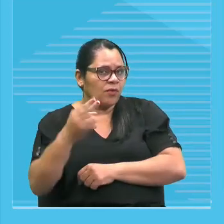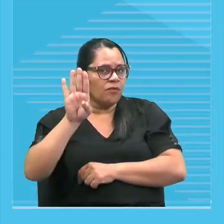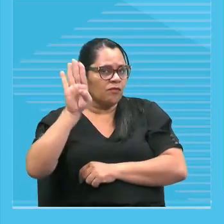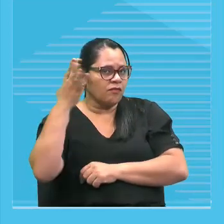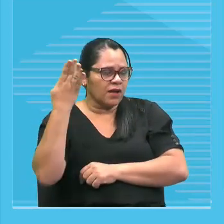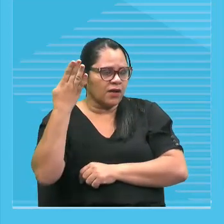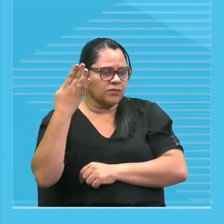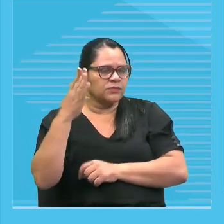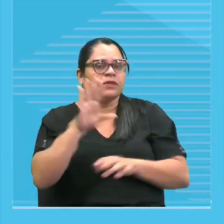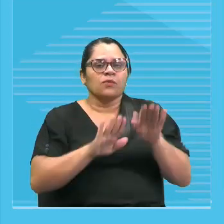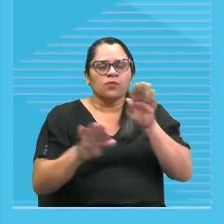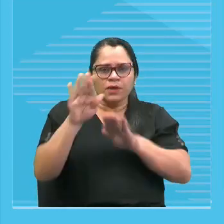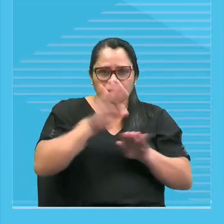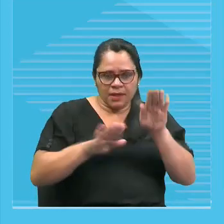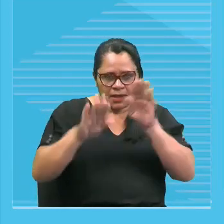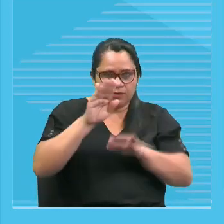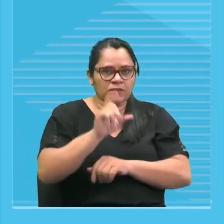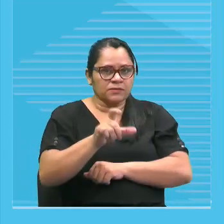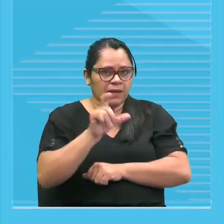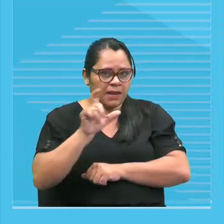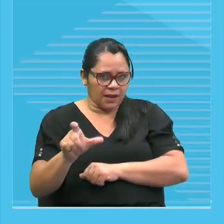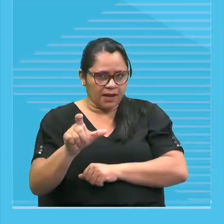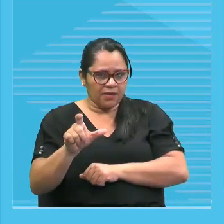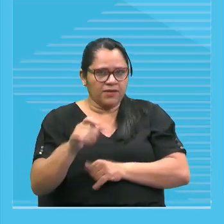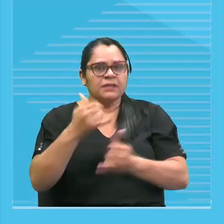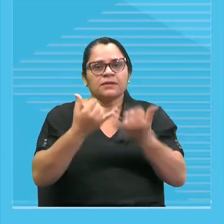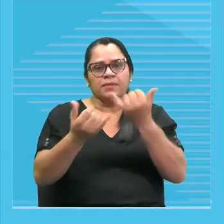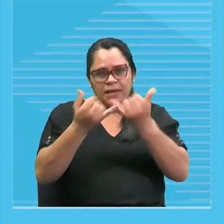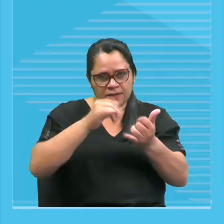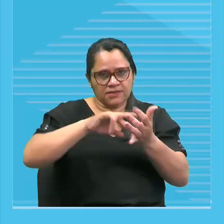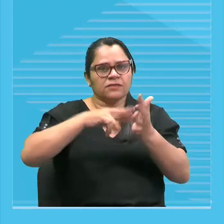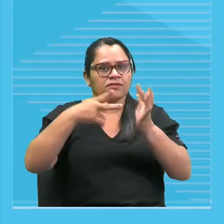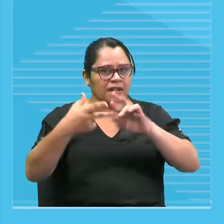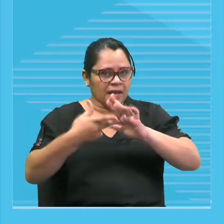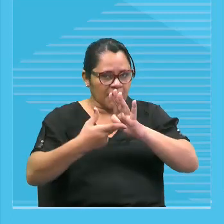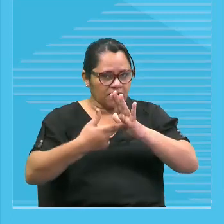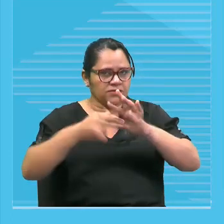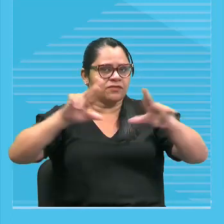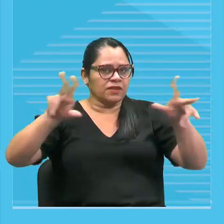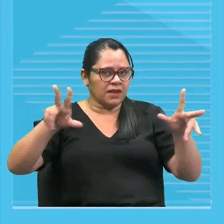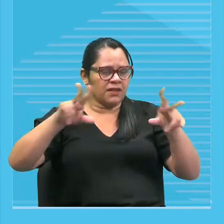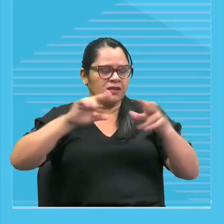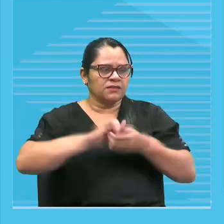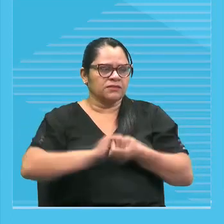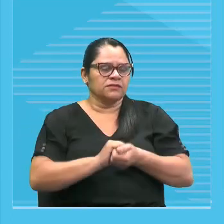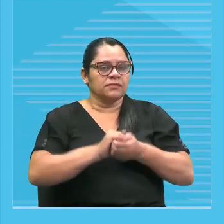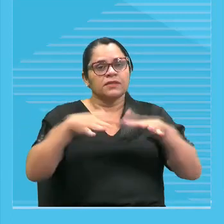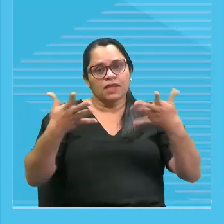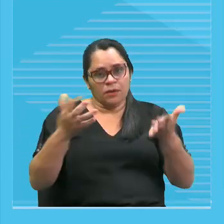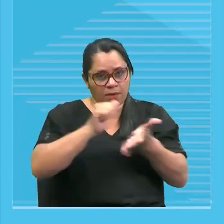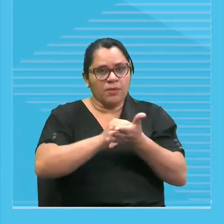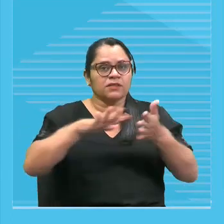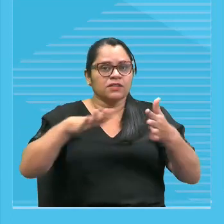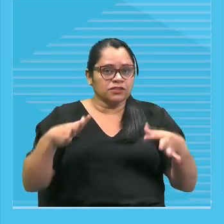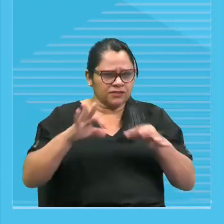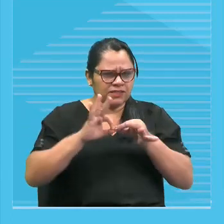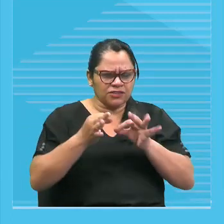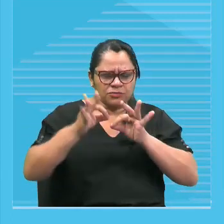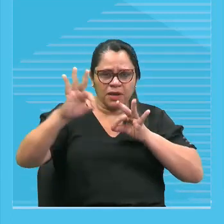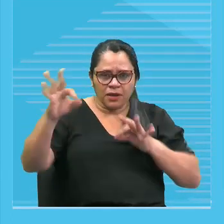cognata vai ficar em tela cheia como é o exercício maior de mais trabalho